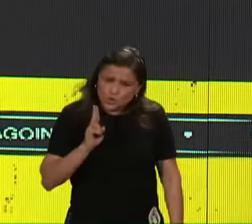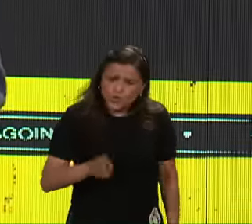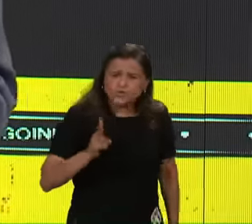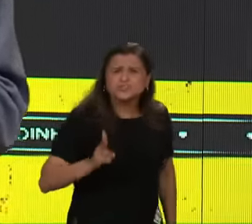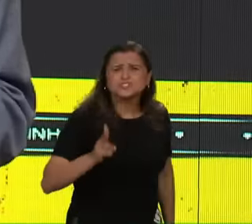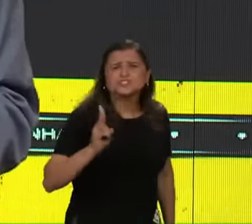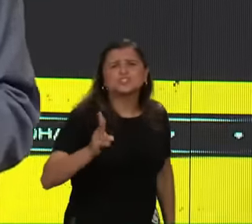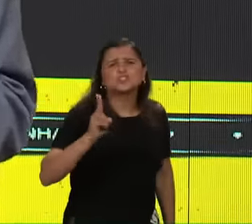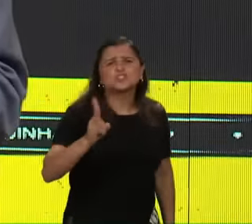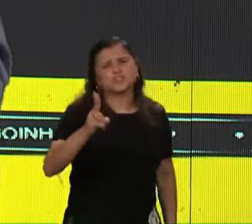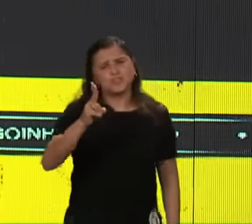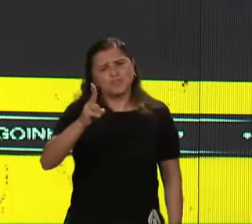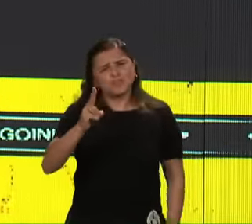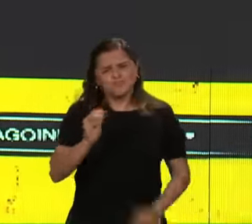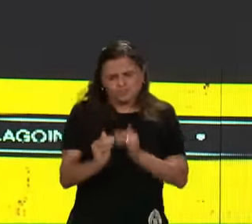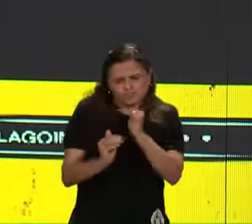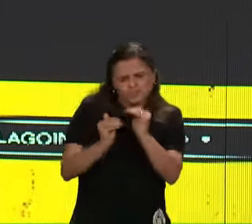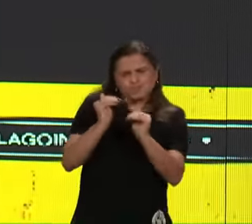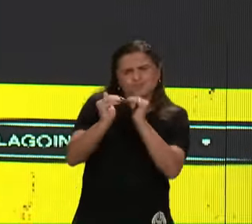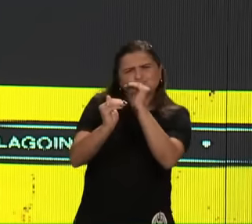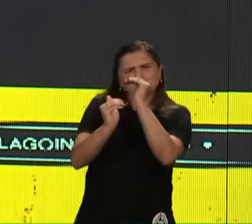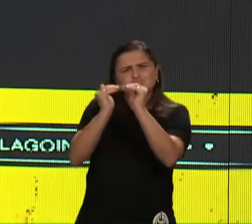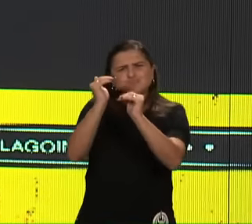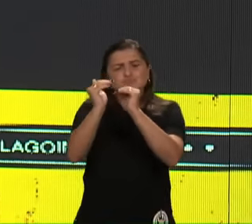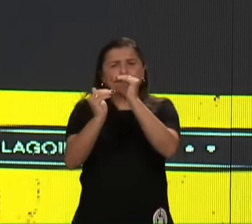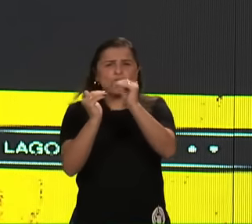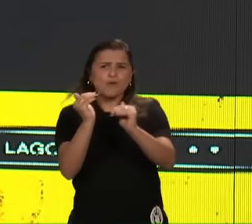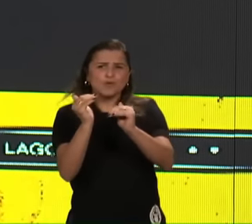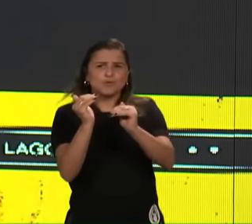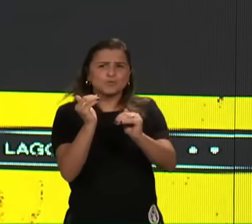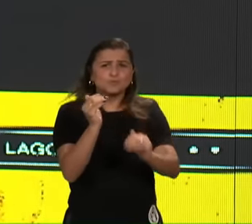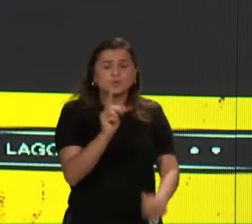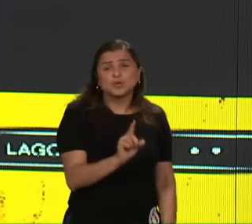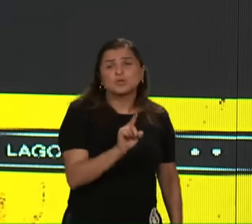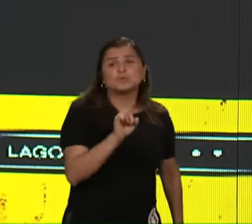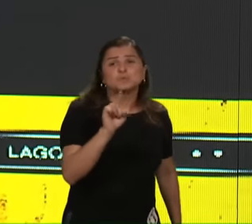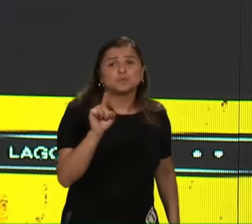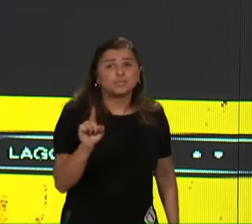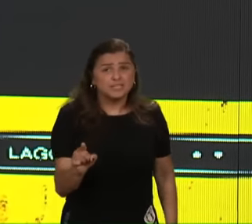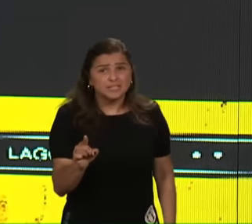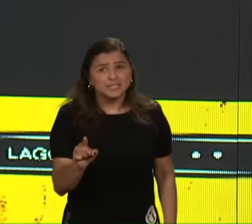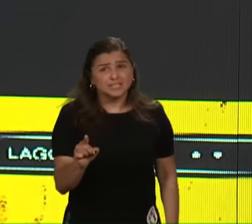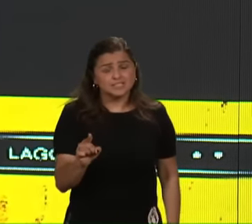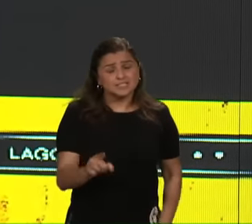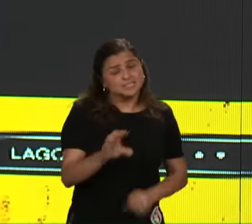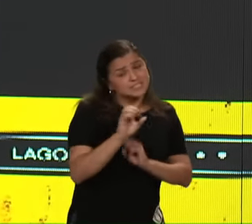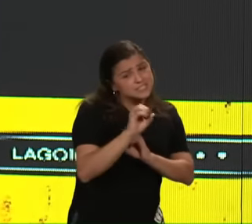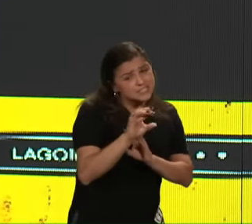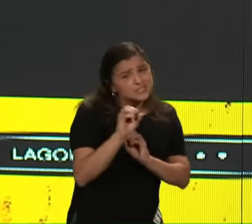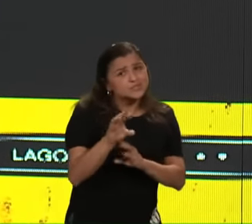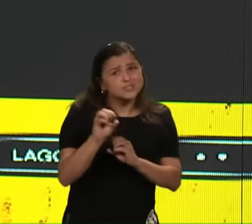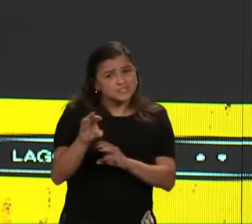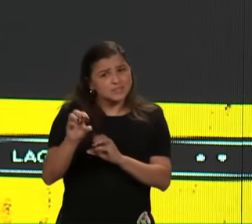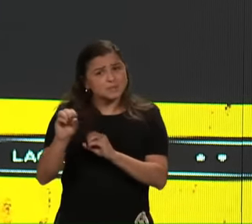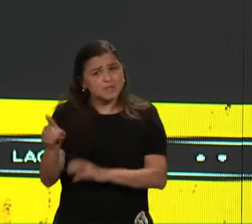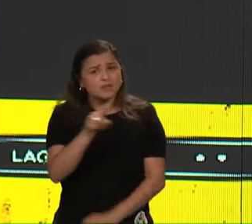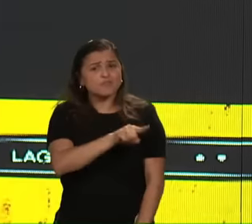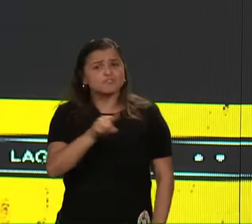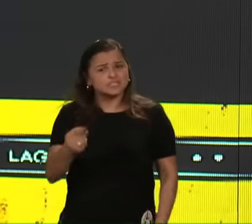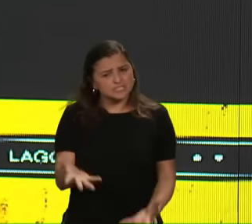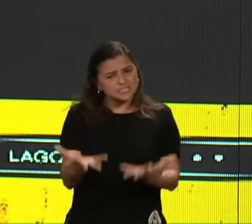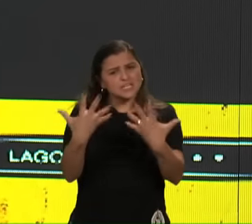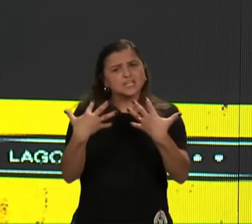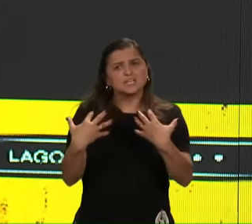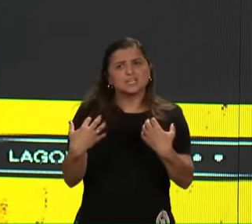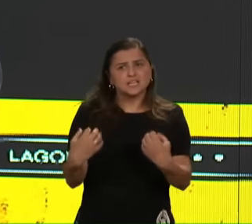progredindo cada vez mais, porque estáis inteirados de quantas instruções vos demos